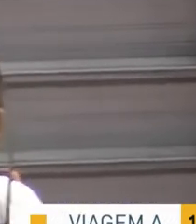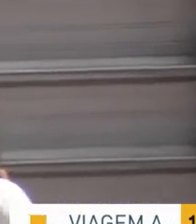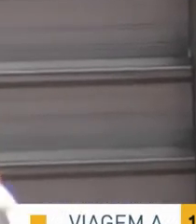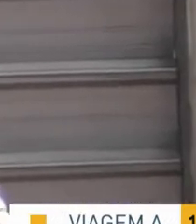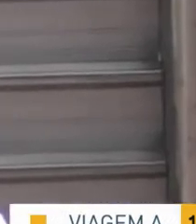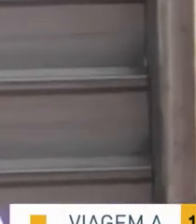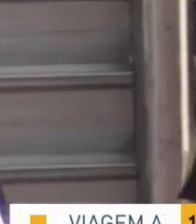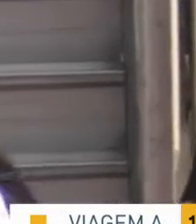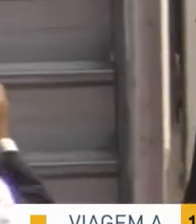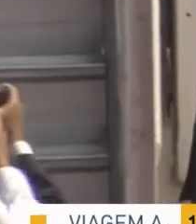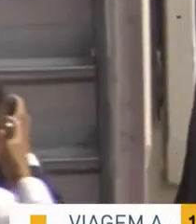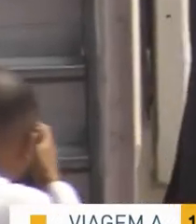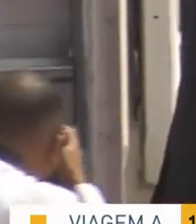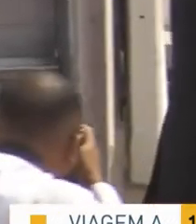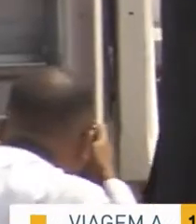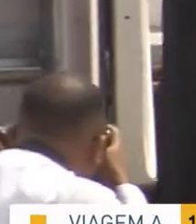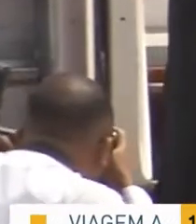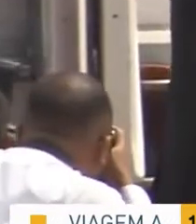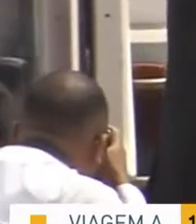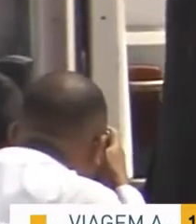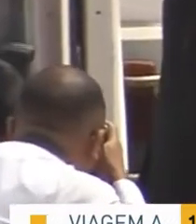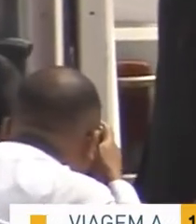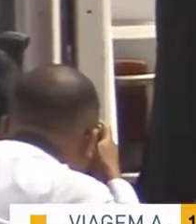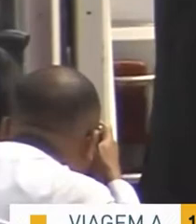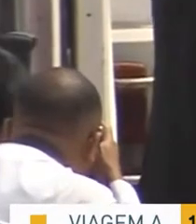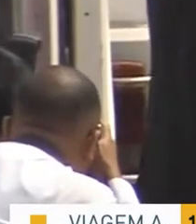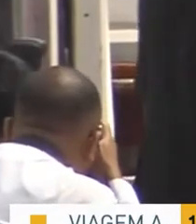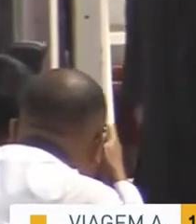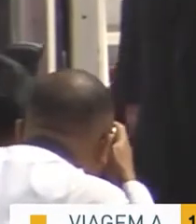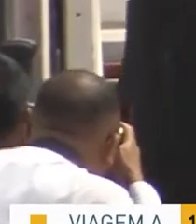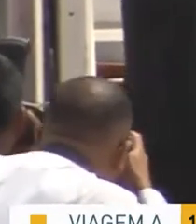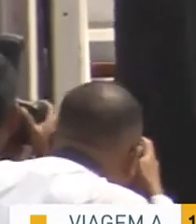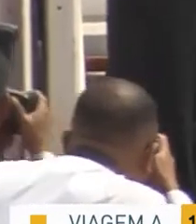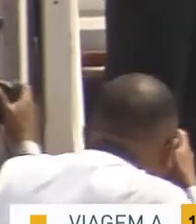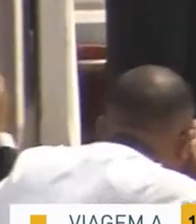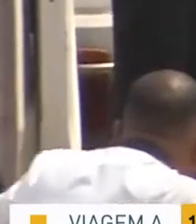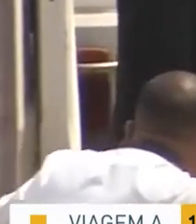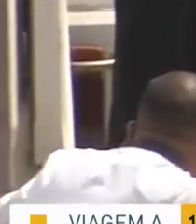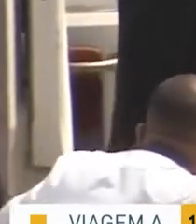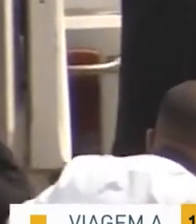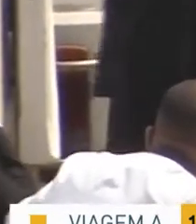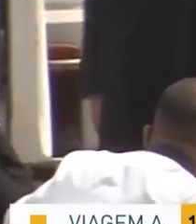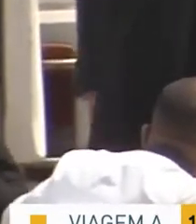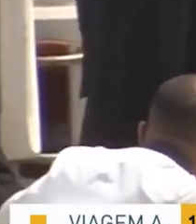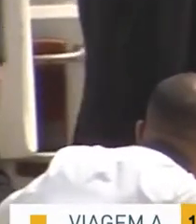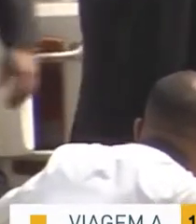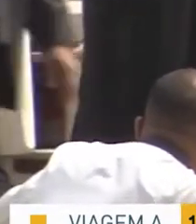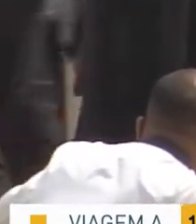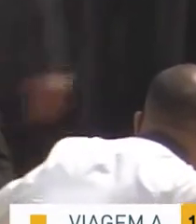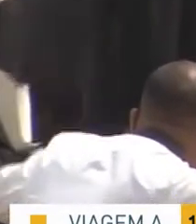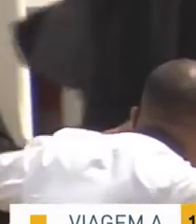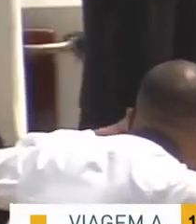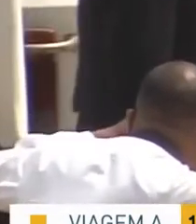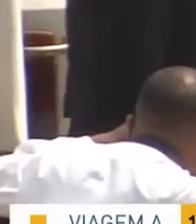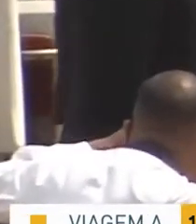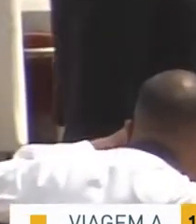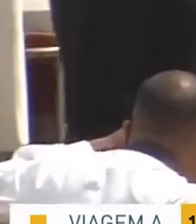Ele acaba de chegar, portanto, na base aérea, onde é recebido com honras militares.